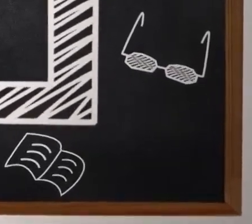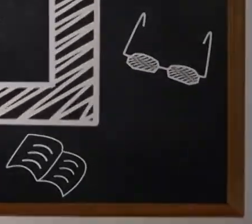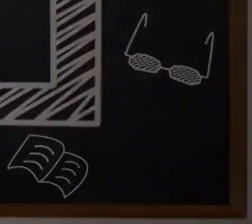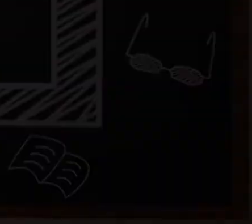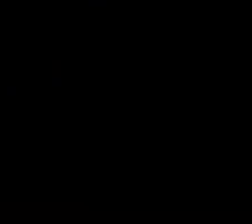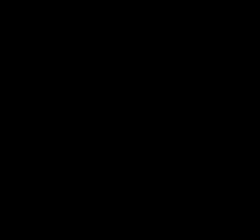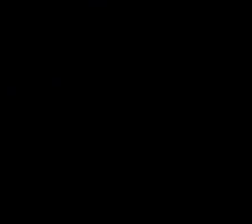1